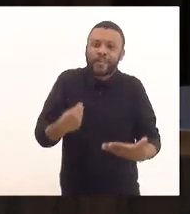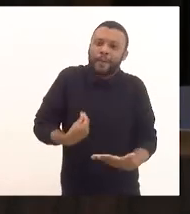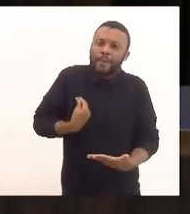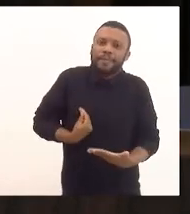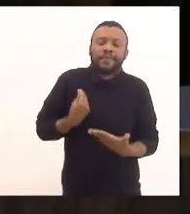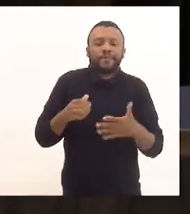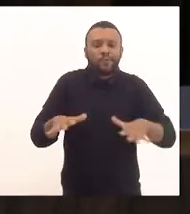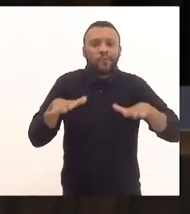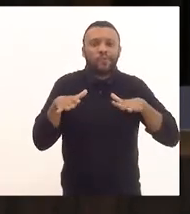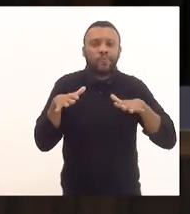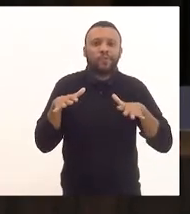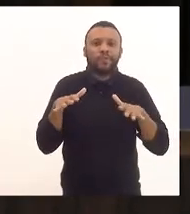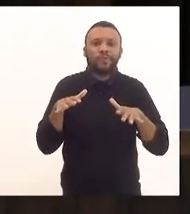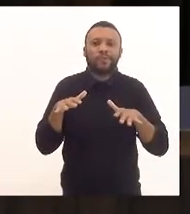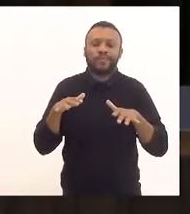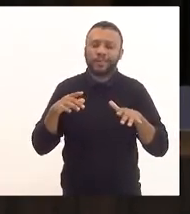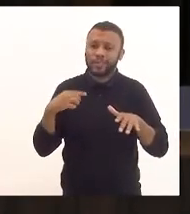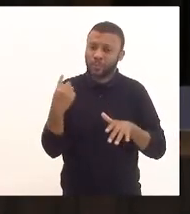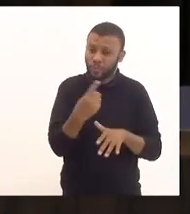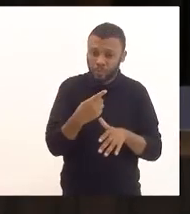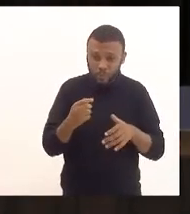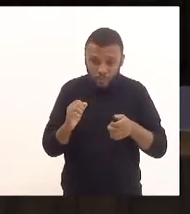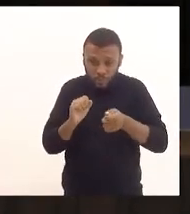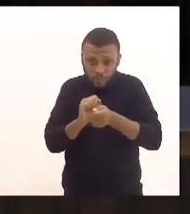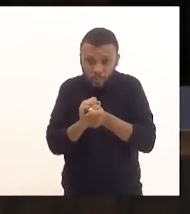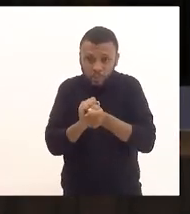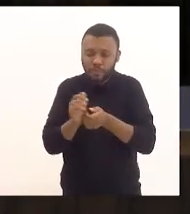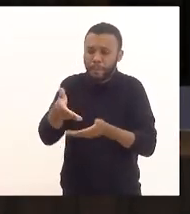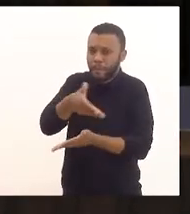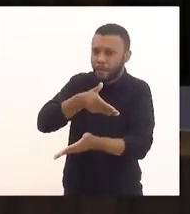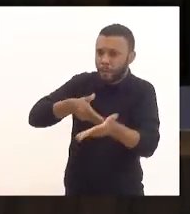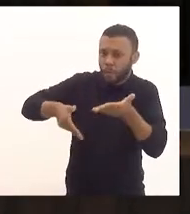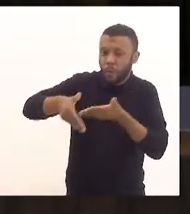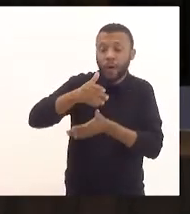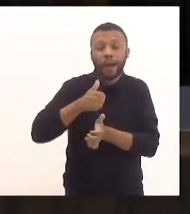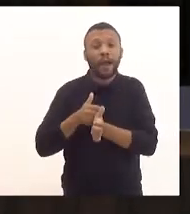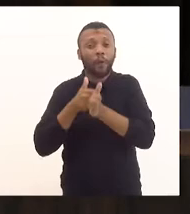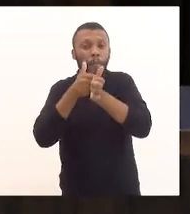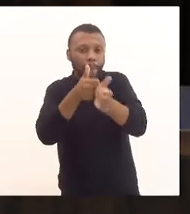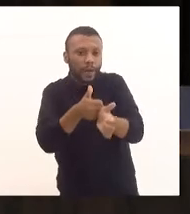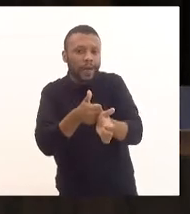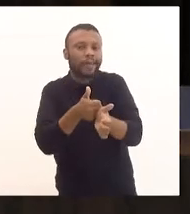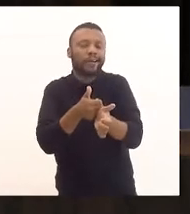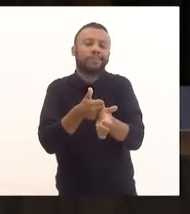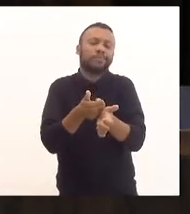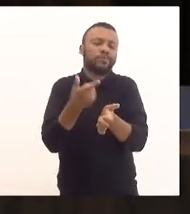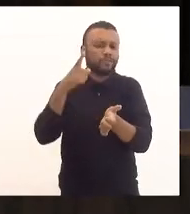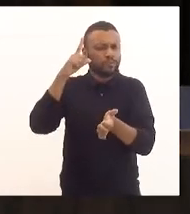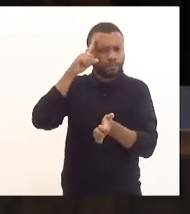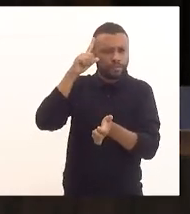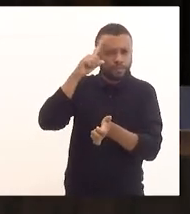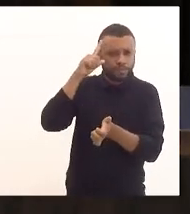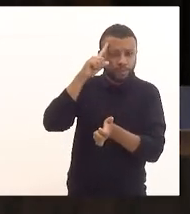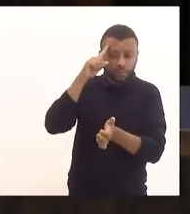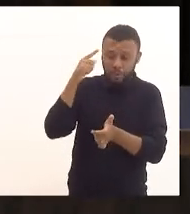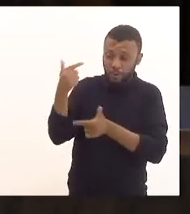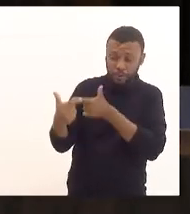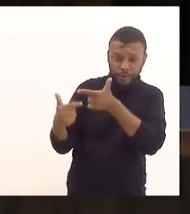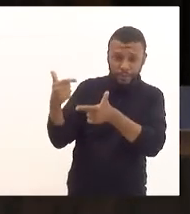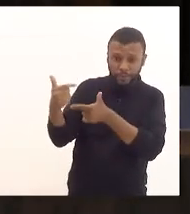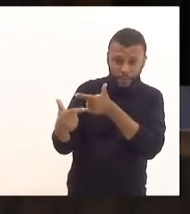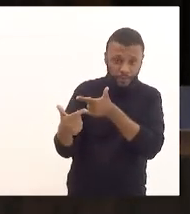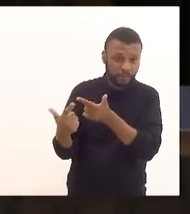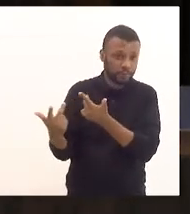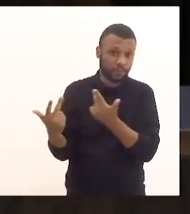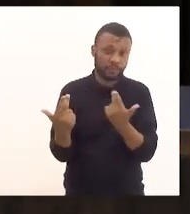e quem convive conosco aqui o que acompanha o nosso trabalho e